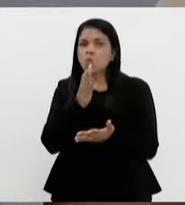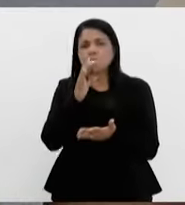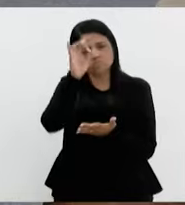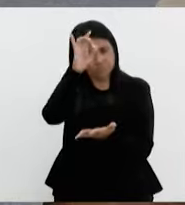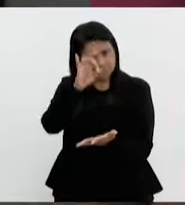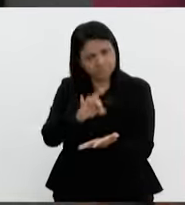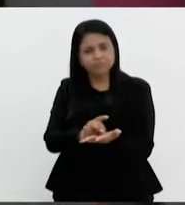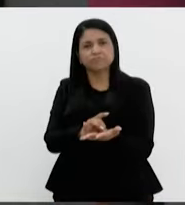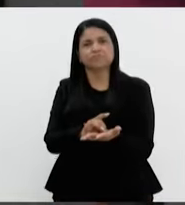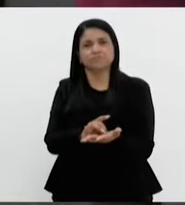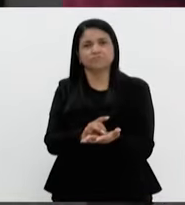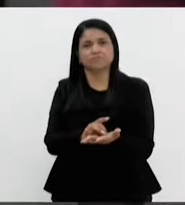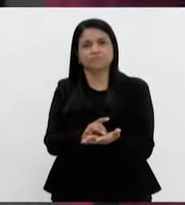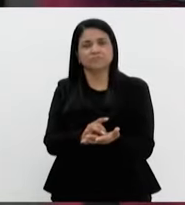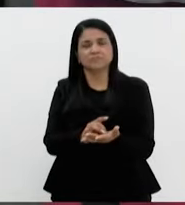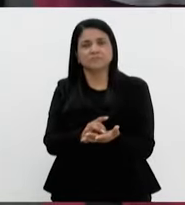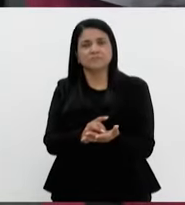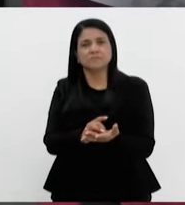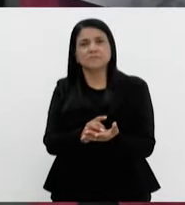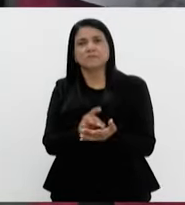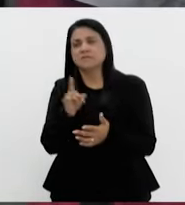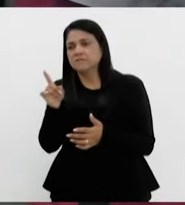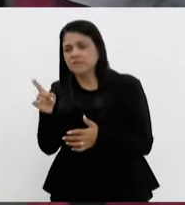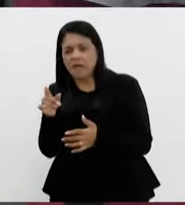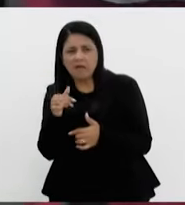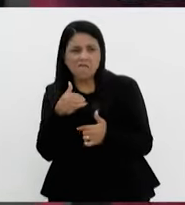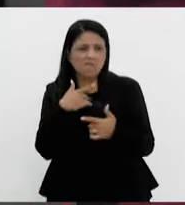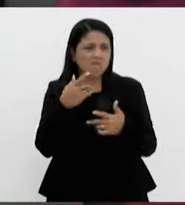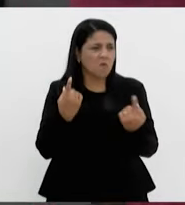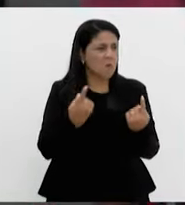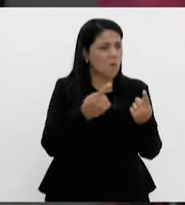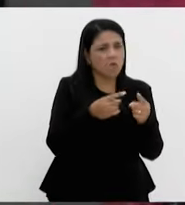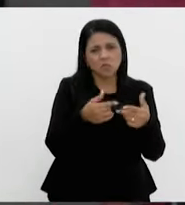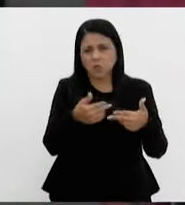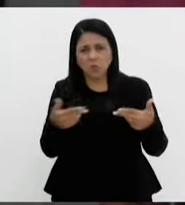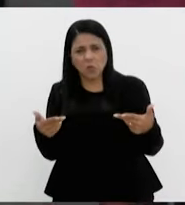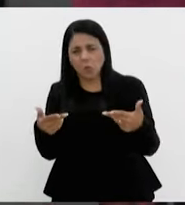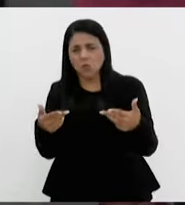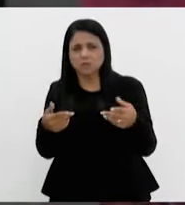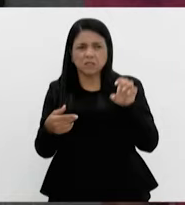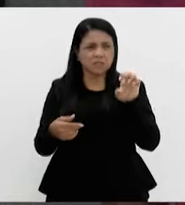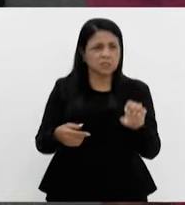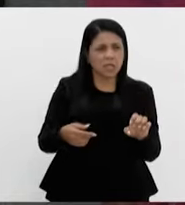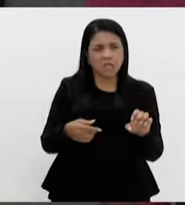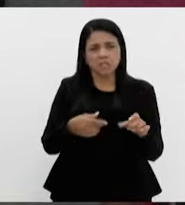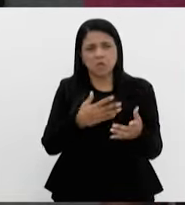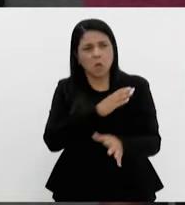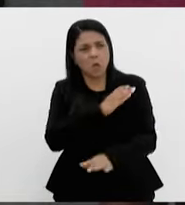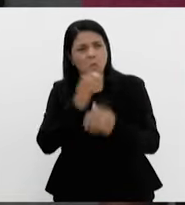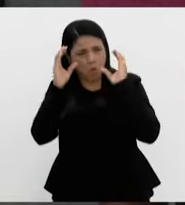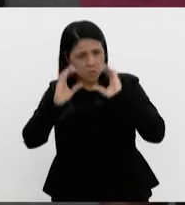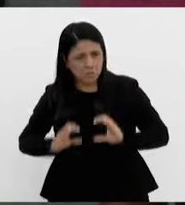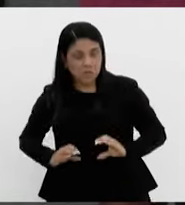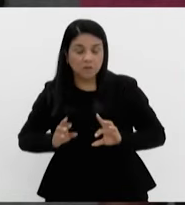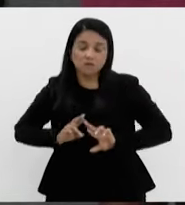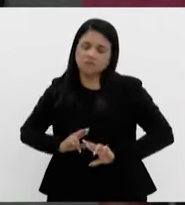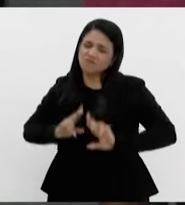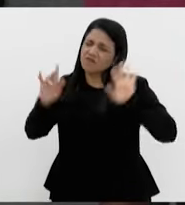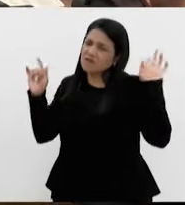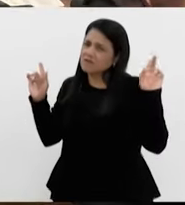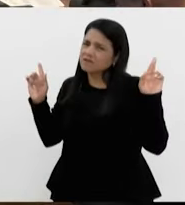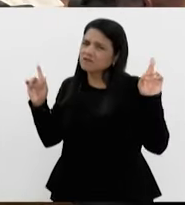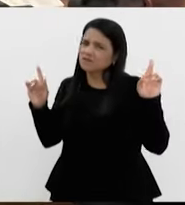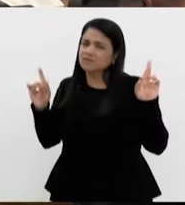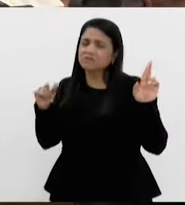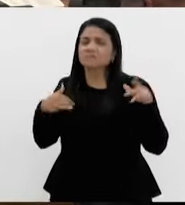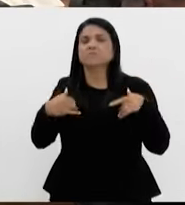Se fala alguma coisa, se vai atrás de um, se é contra alguma coisa da esquerda sobre comportamento, etc., é outra história. Há